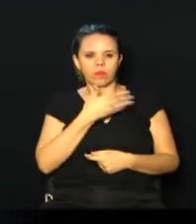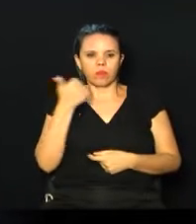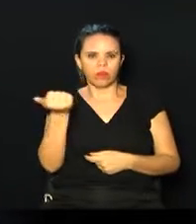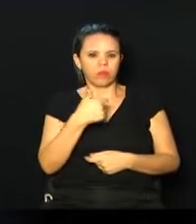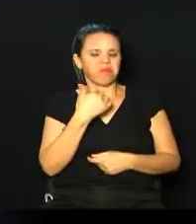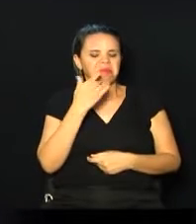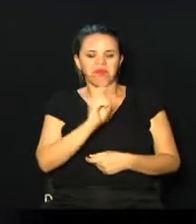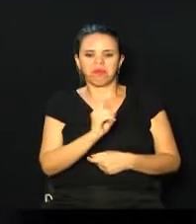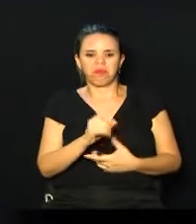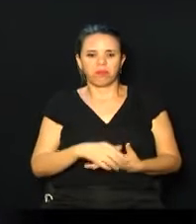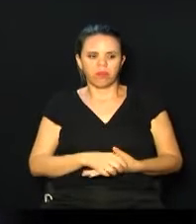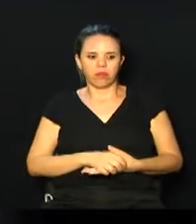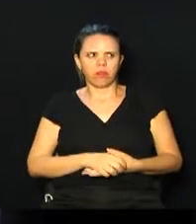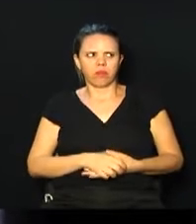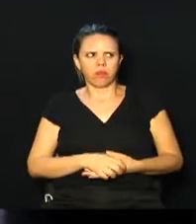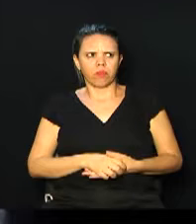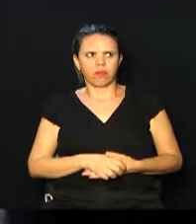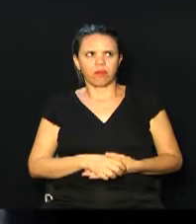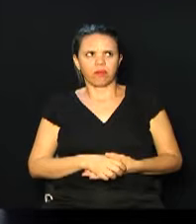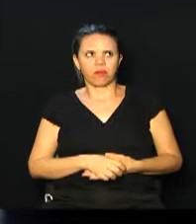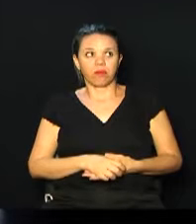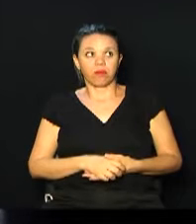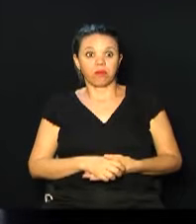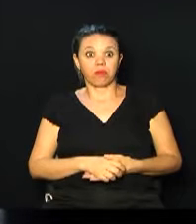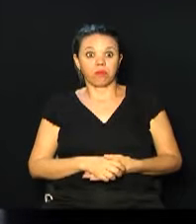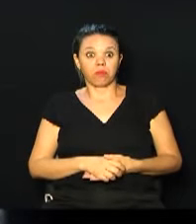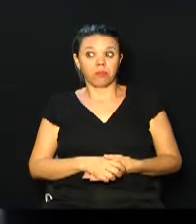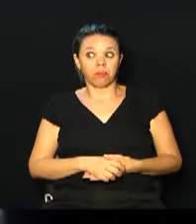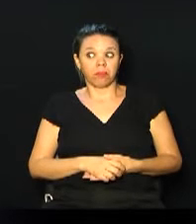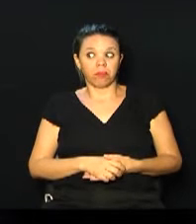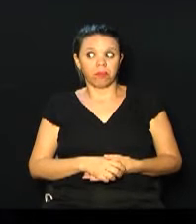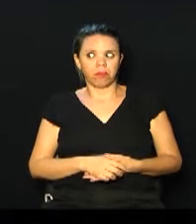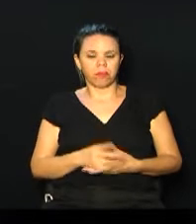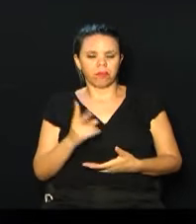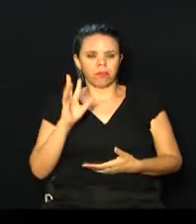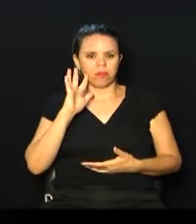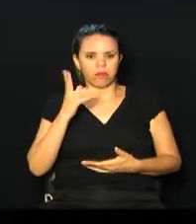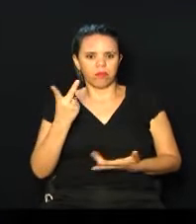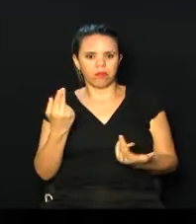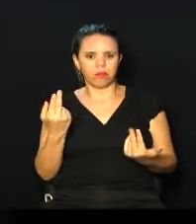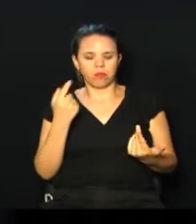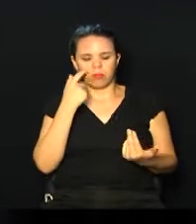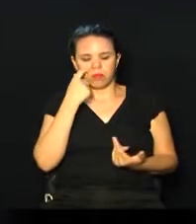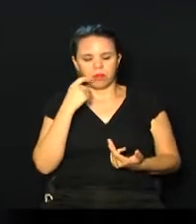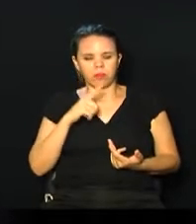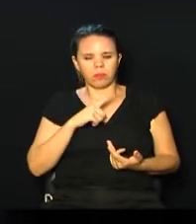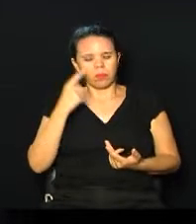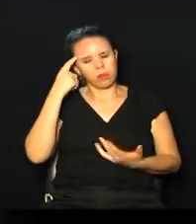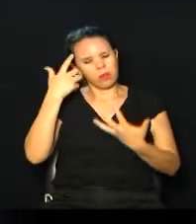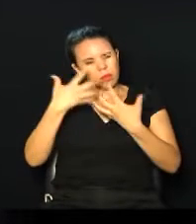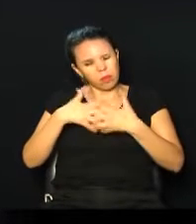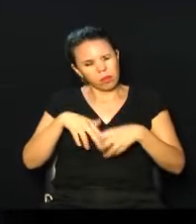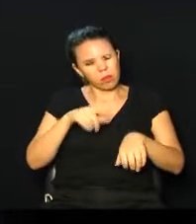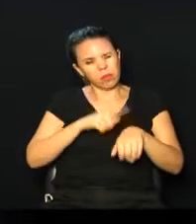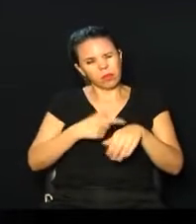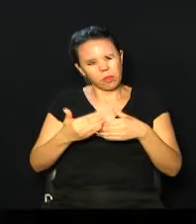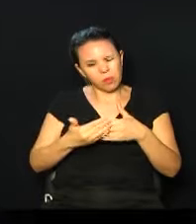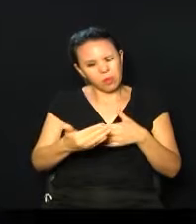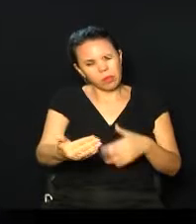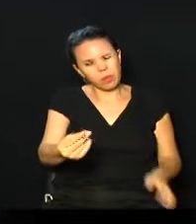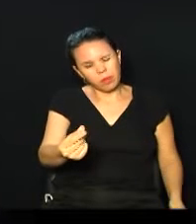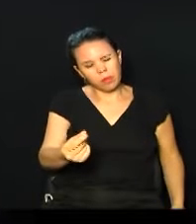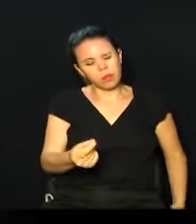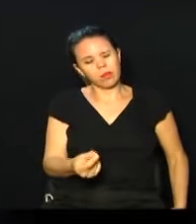adiantaria absolutamente nada. A situação era exatamente a mesma. Então, nós temos que pensar no longo prazo, no médio e longo